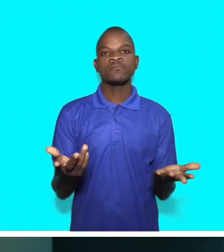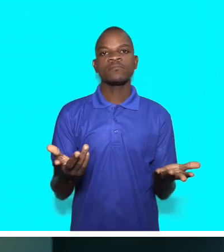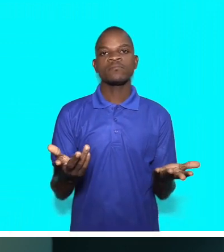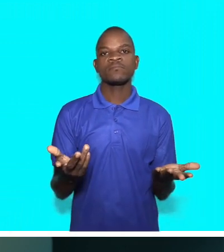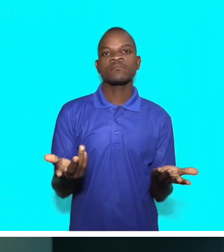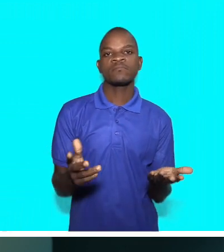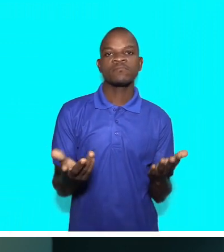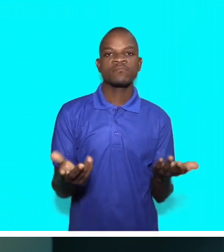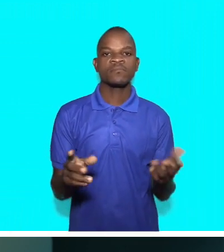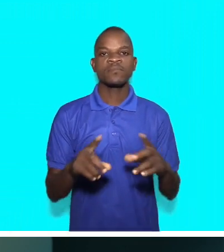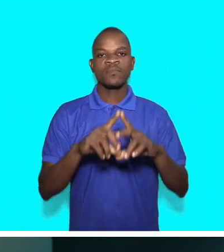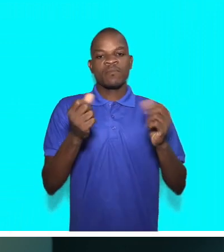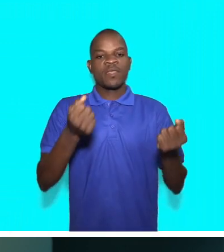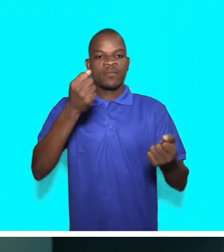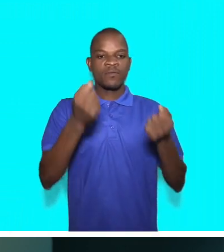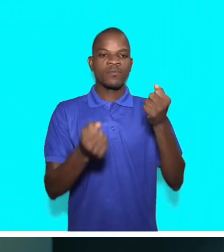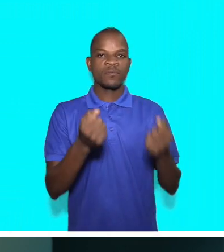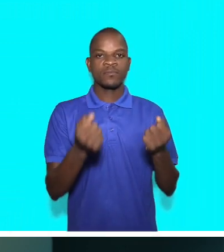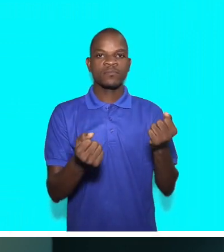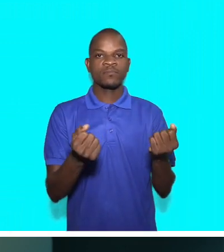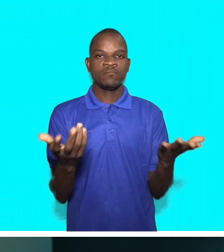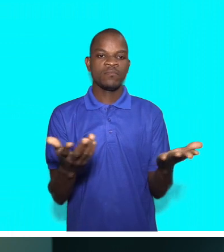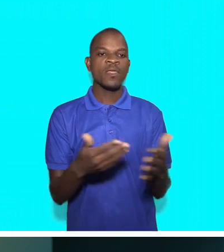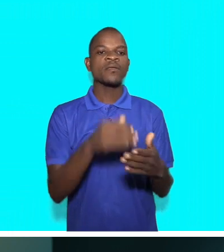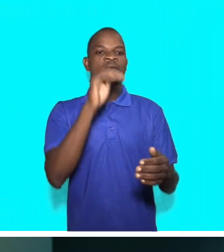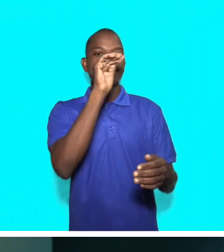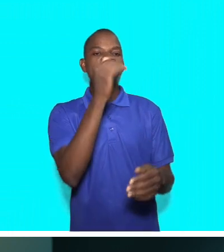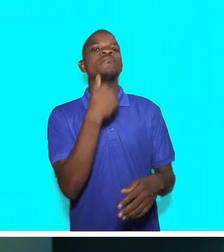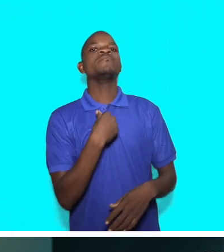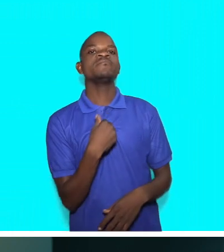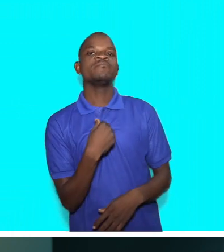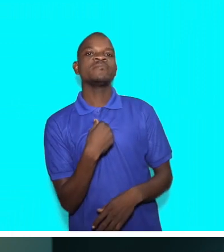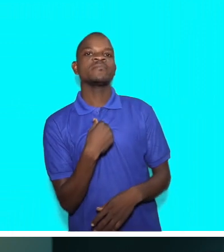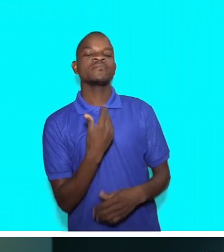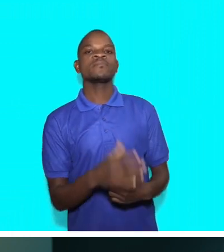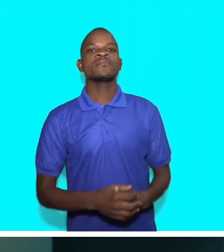a condução. É para tudo.